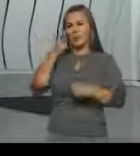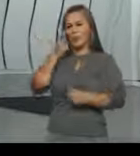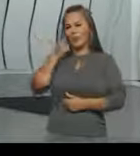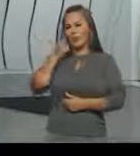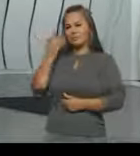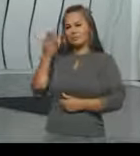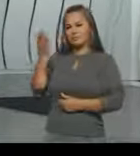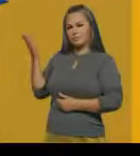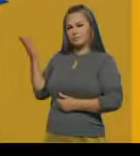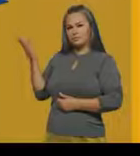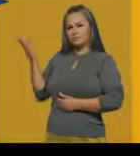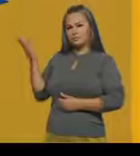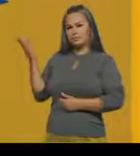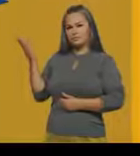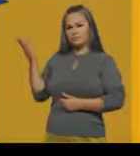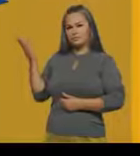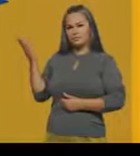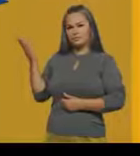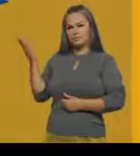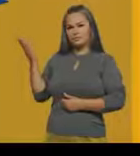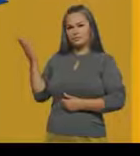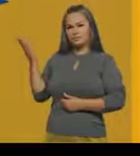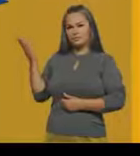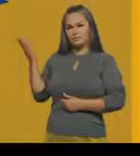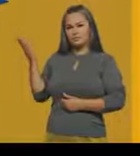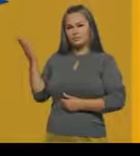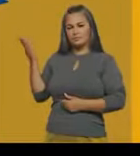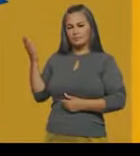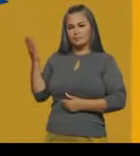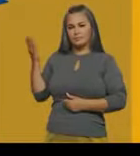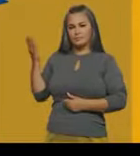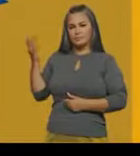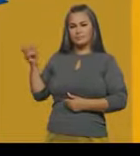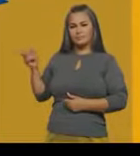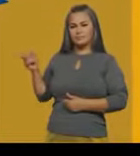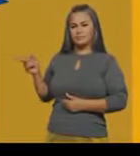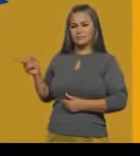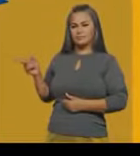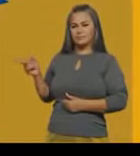grau, aqui vale 90, 180,